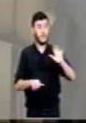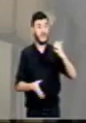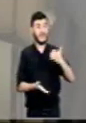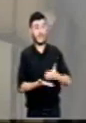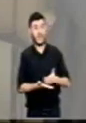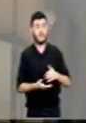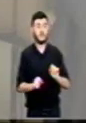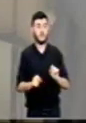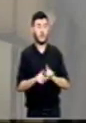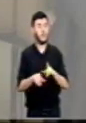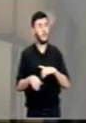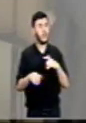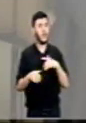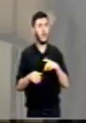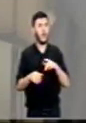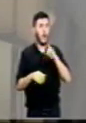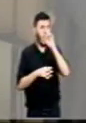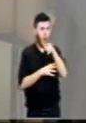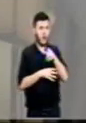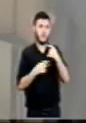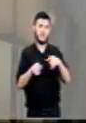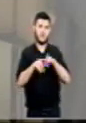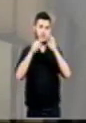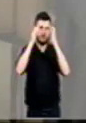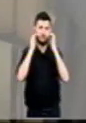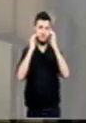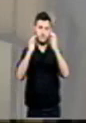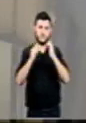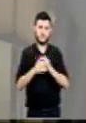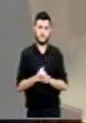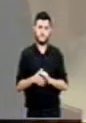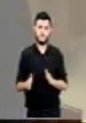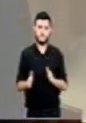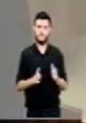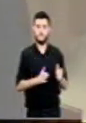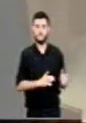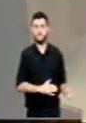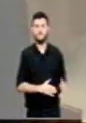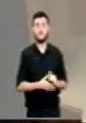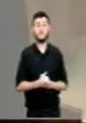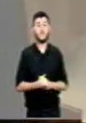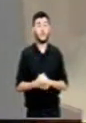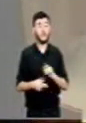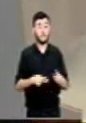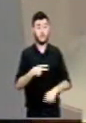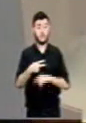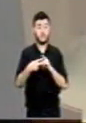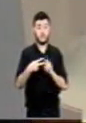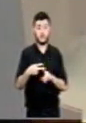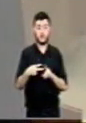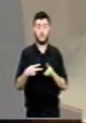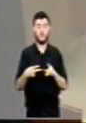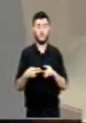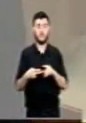suas ordens. Muito bem. Mais tarde, em um outro despacho de